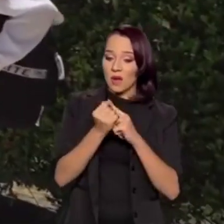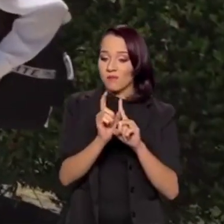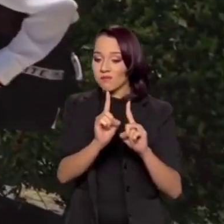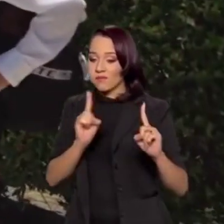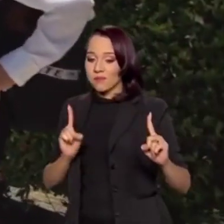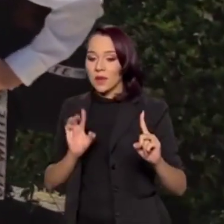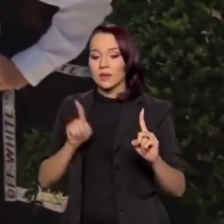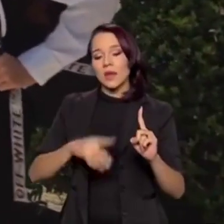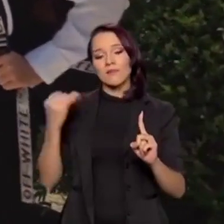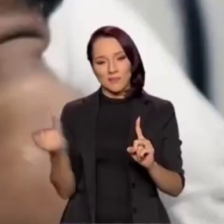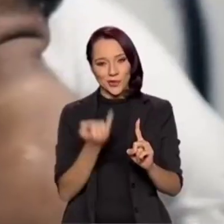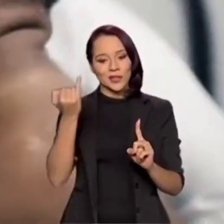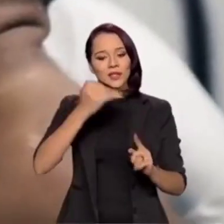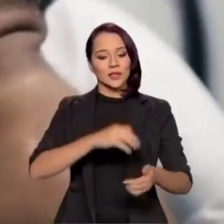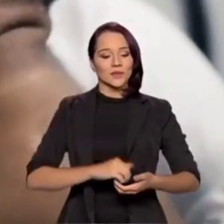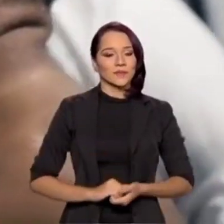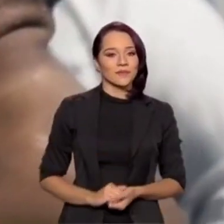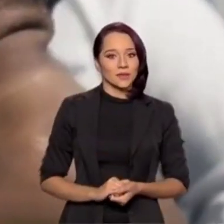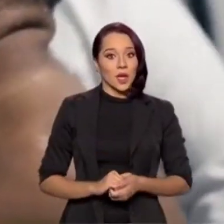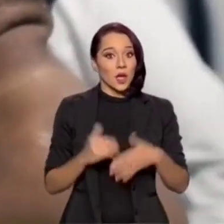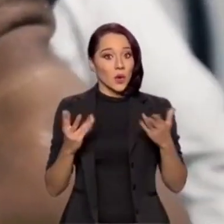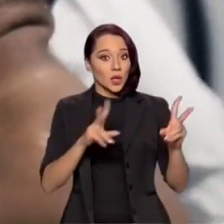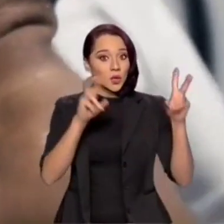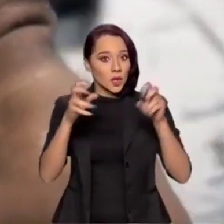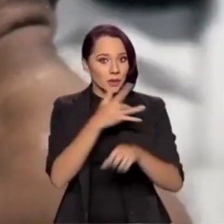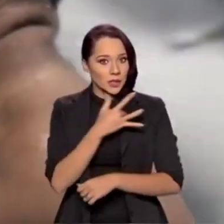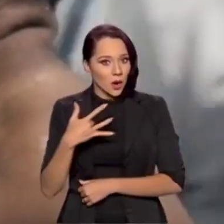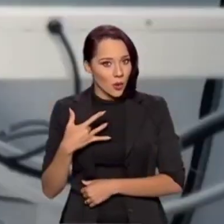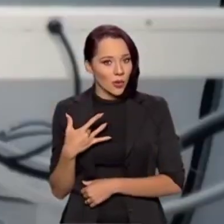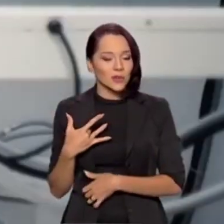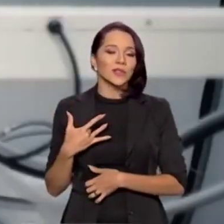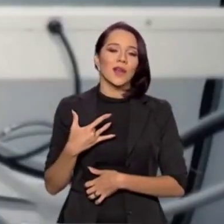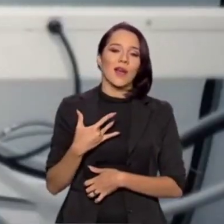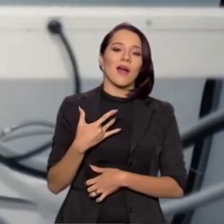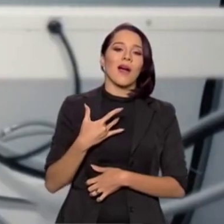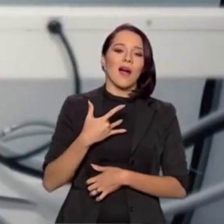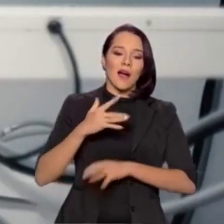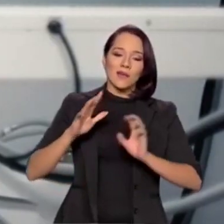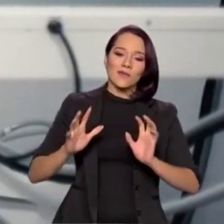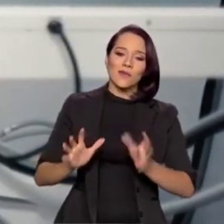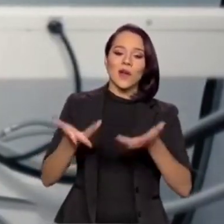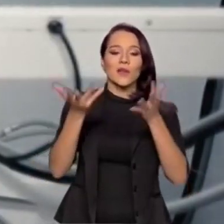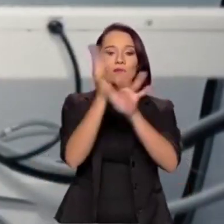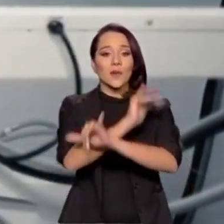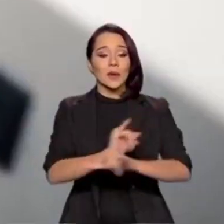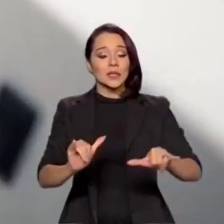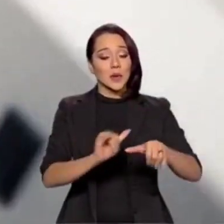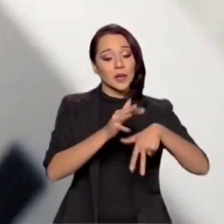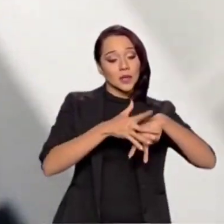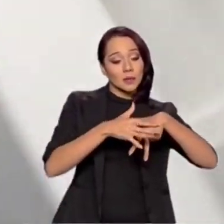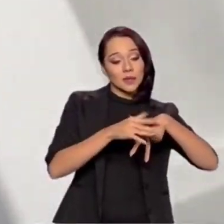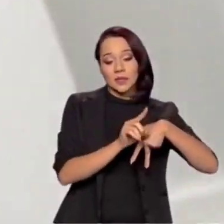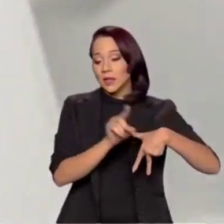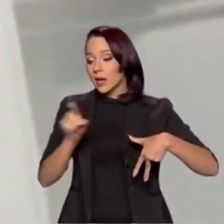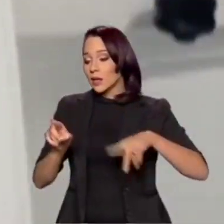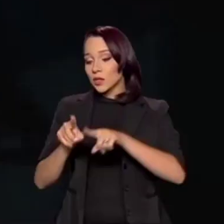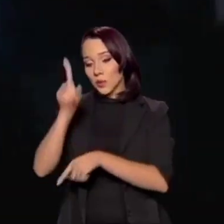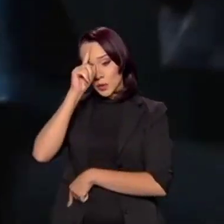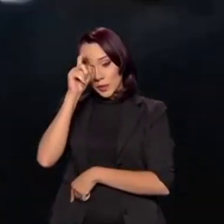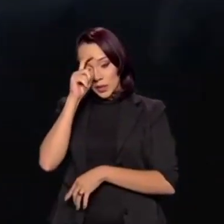são fundamentais. E quando o assunto é saúde, otimizar informações entre pacientes e a rede